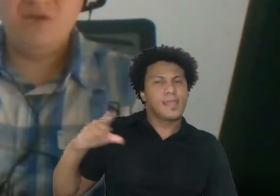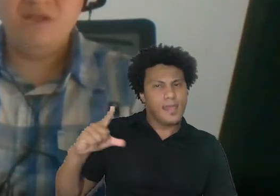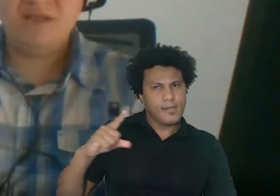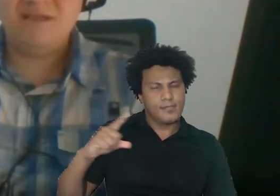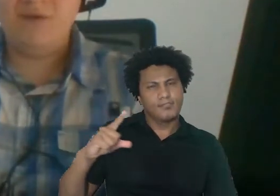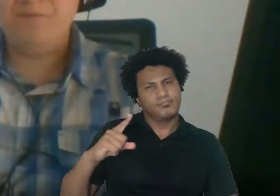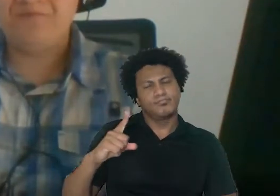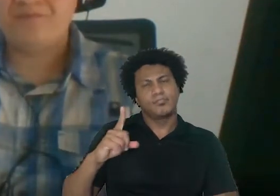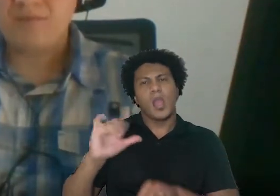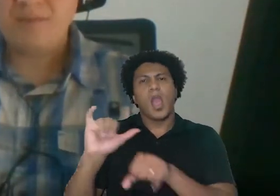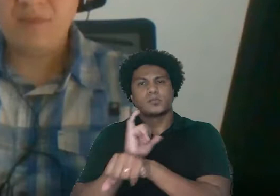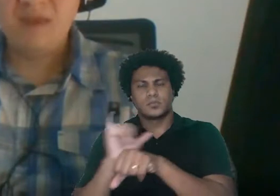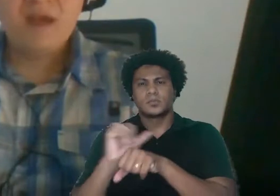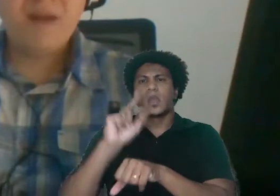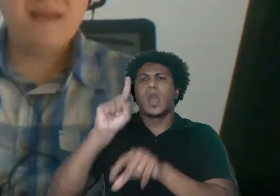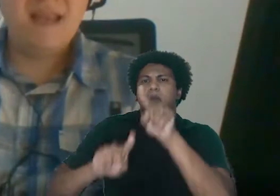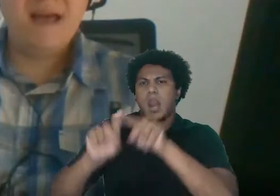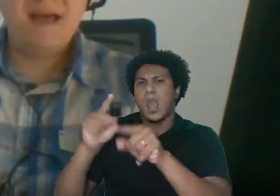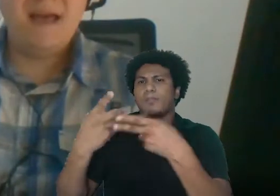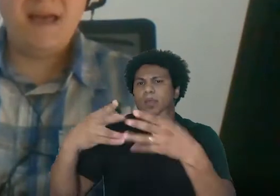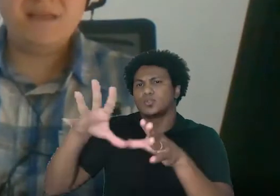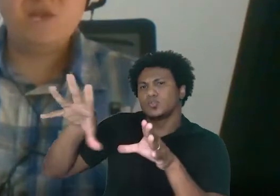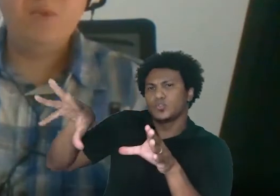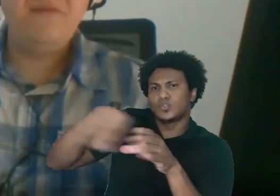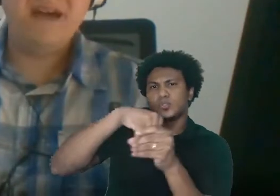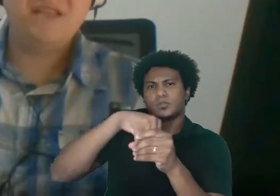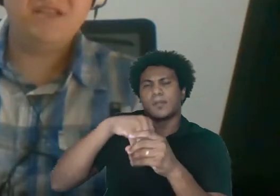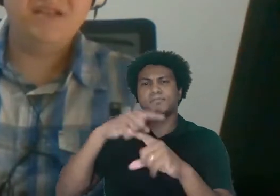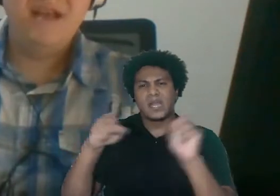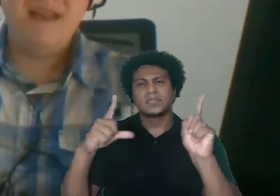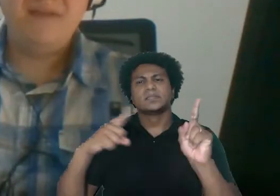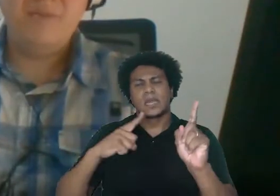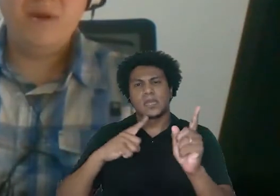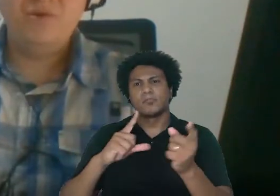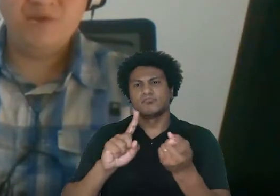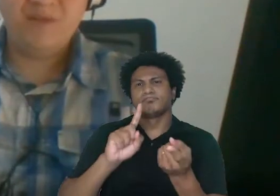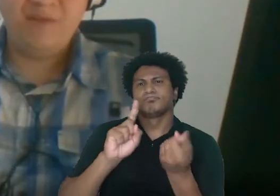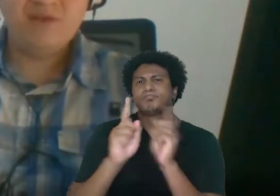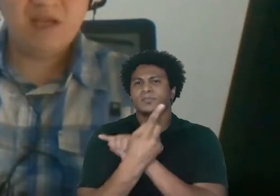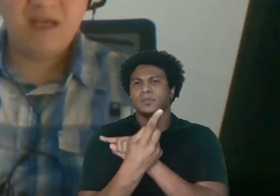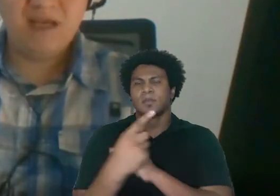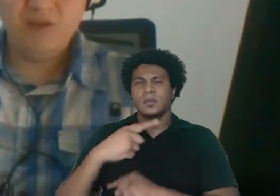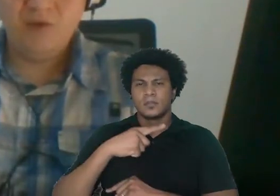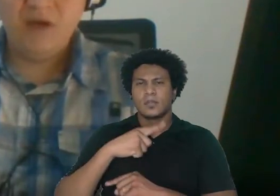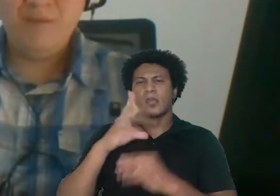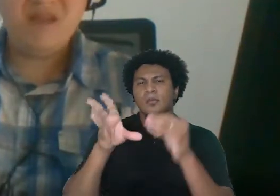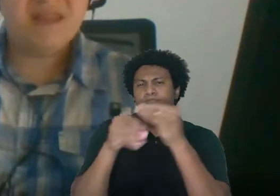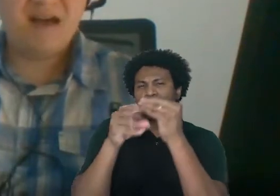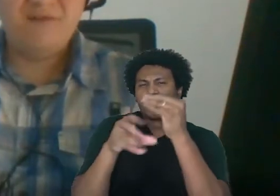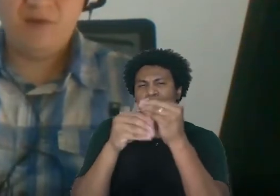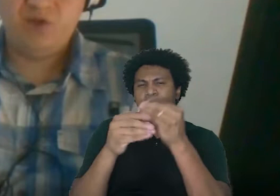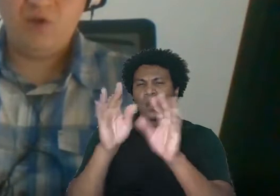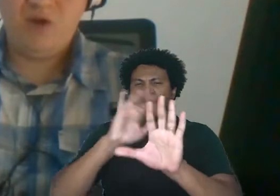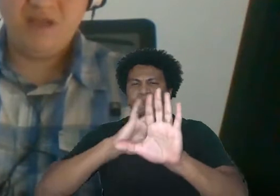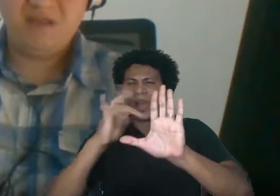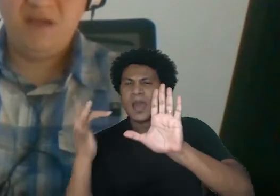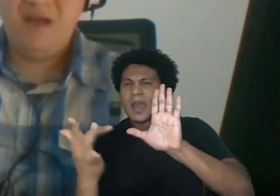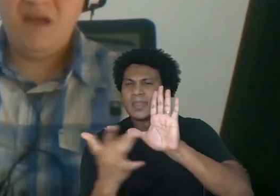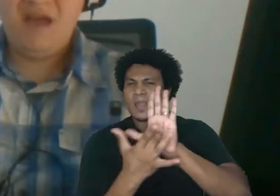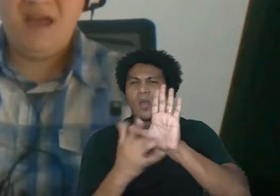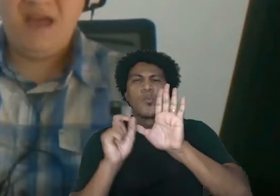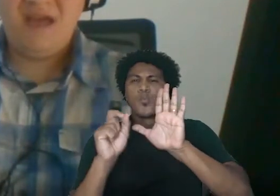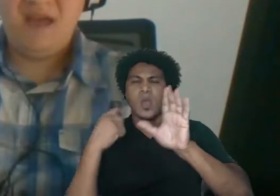da audiodescrição, mas ela subverte, ela vai para outros caminhos criando metáforas